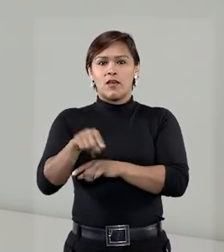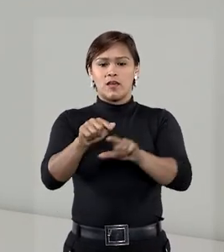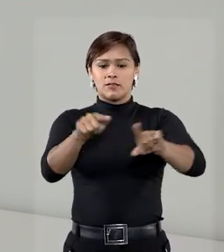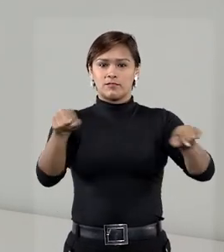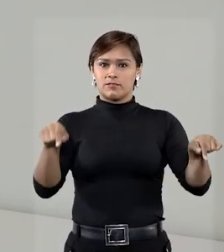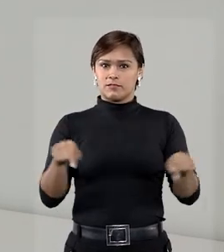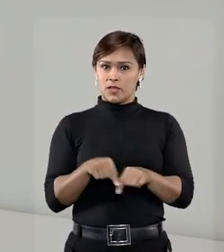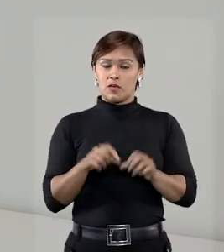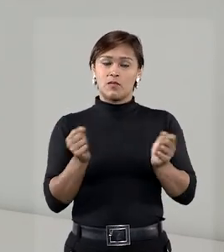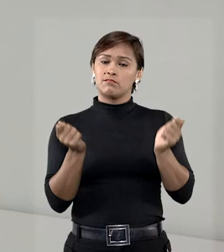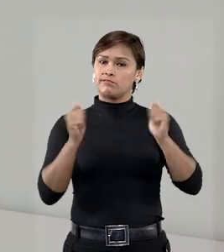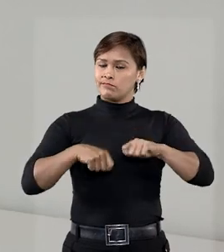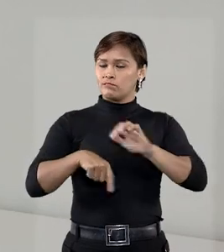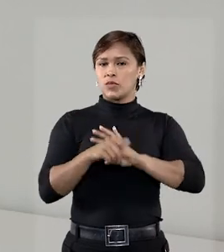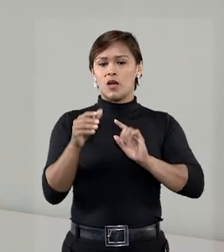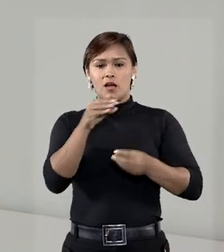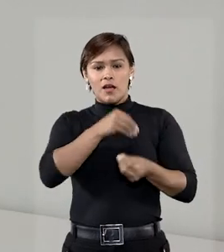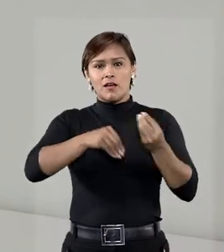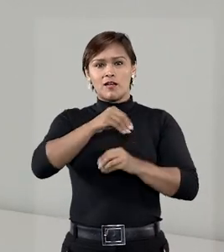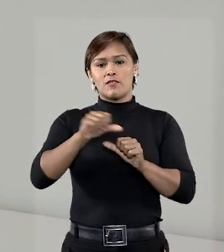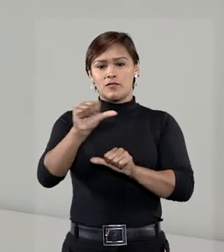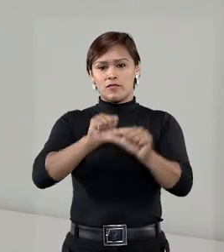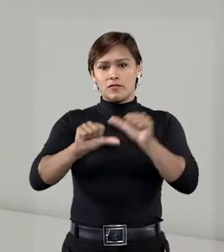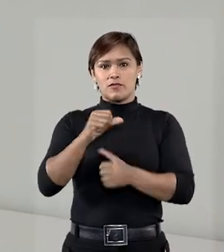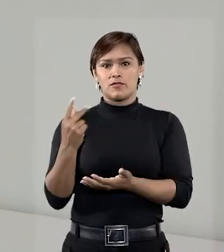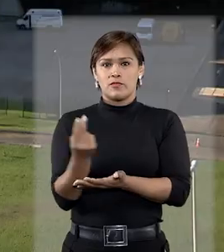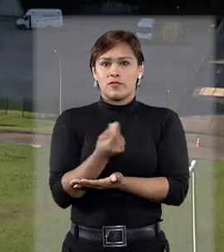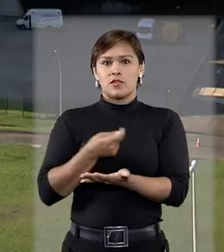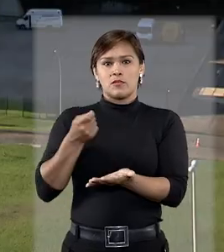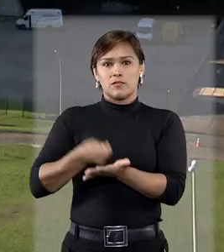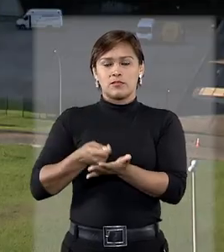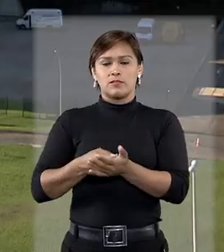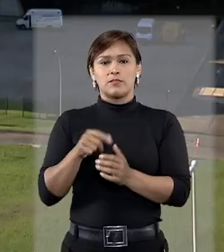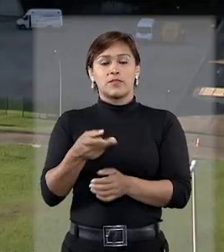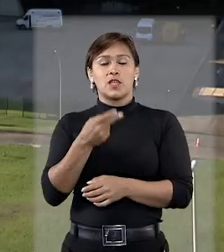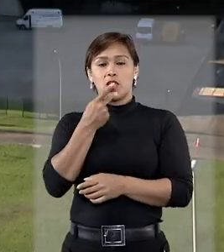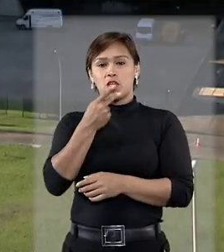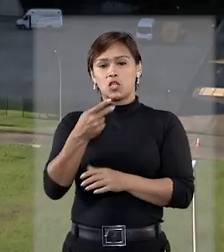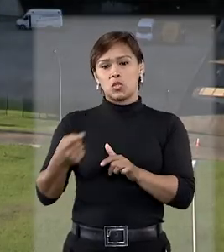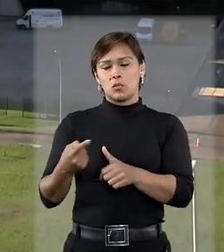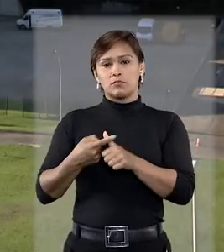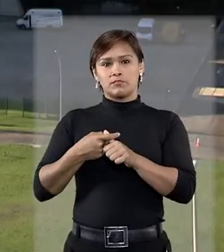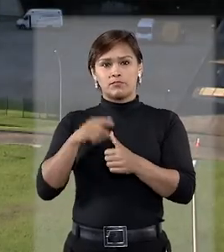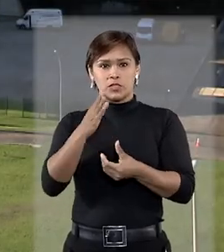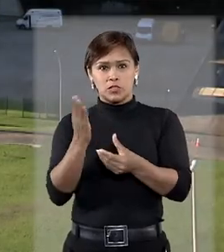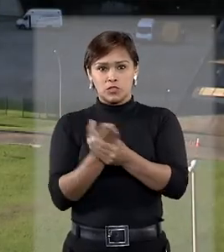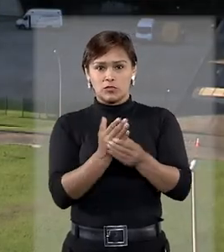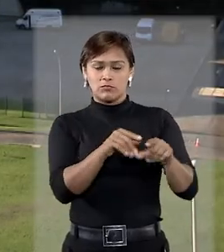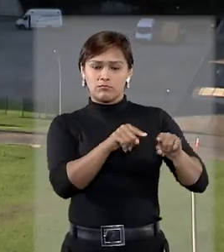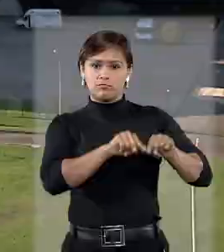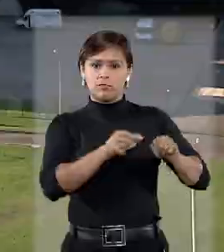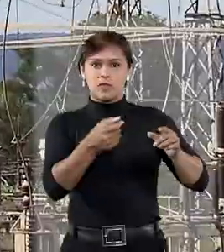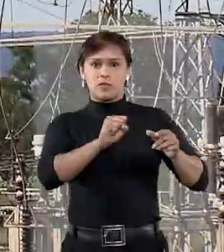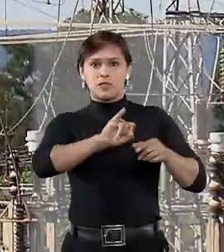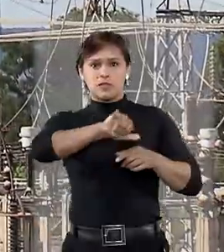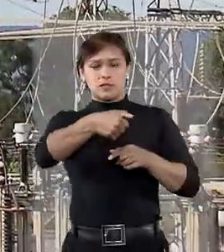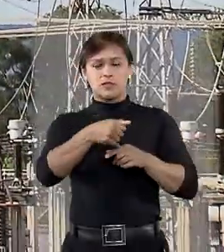naquelas terras, o que pode afetar o valor da indenização. No pedido de suspensão da liminar dirigido ao STJ,